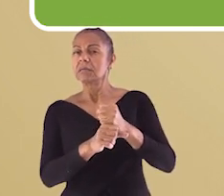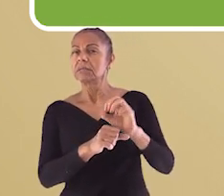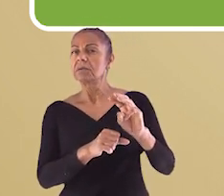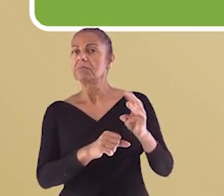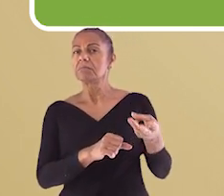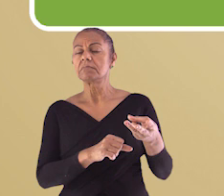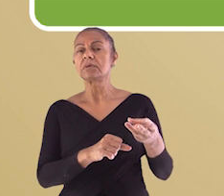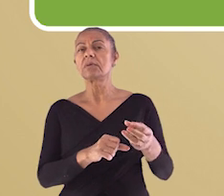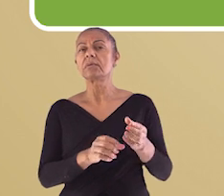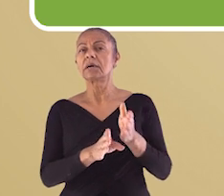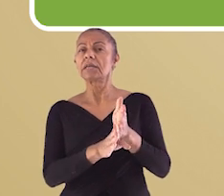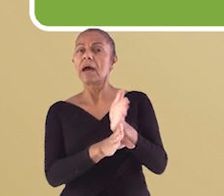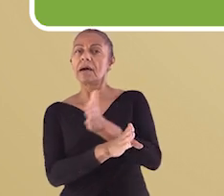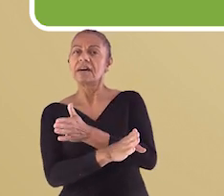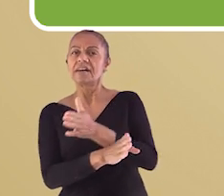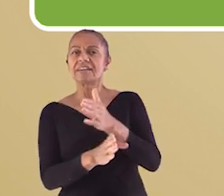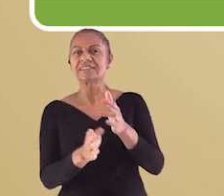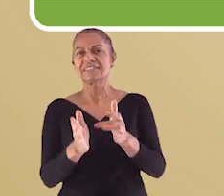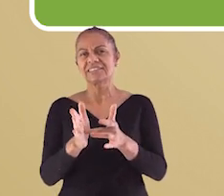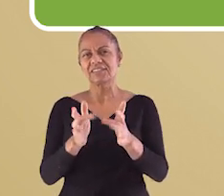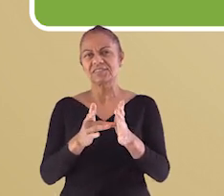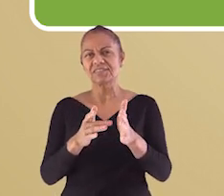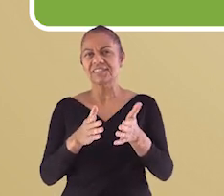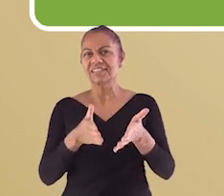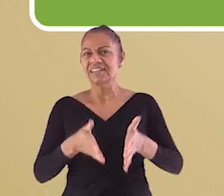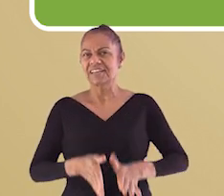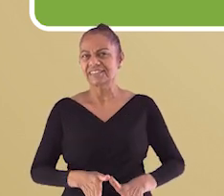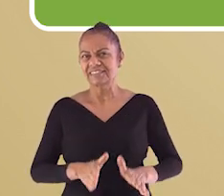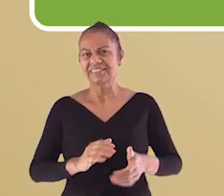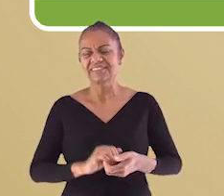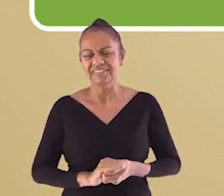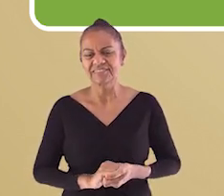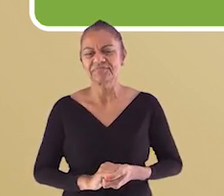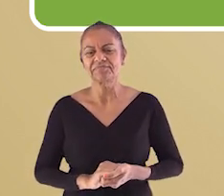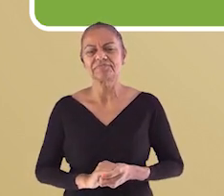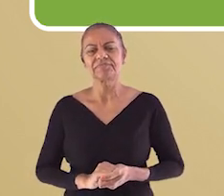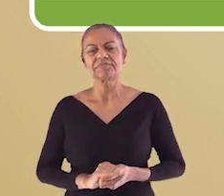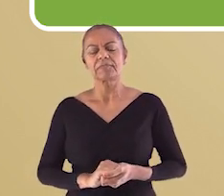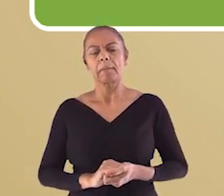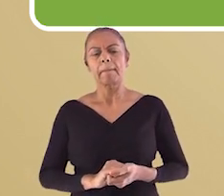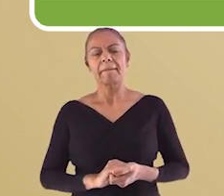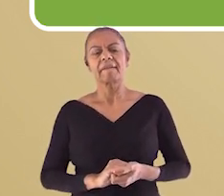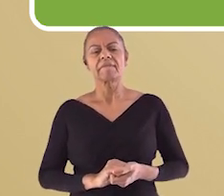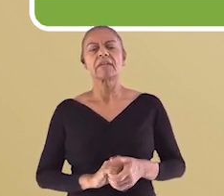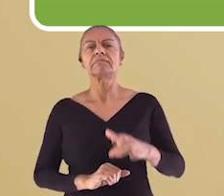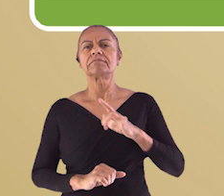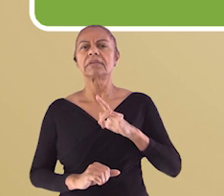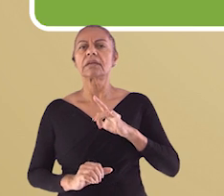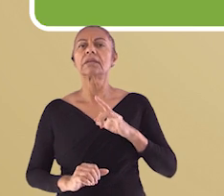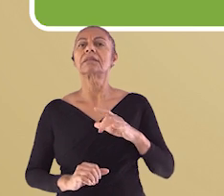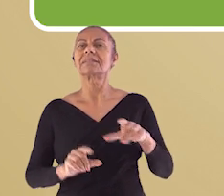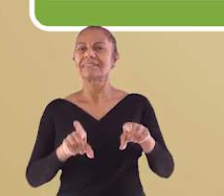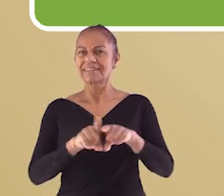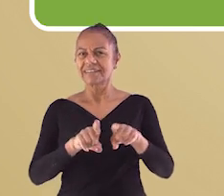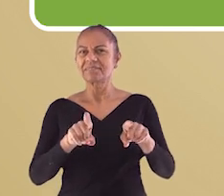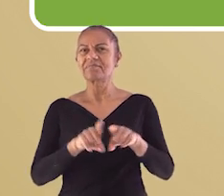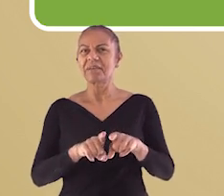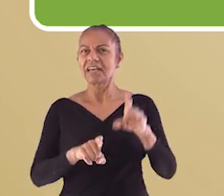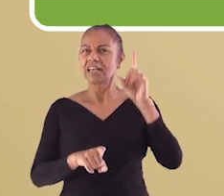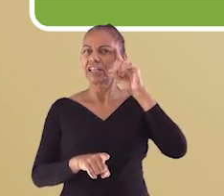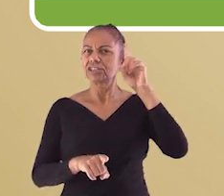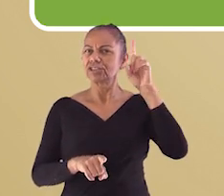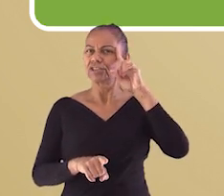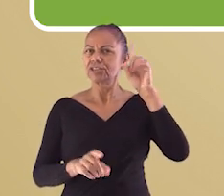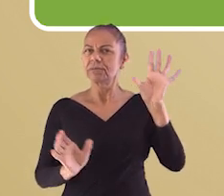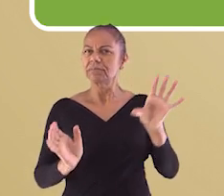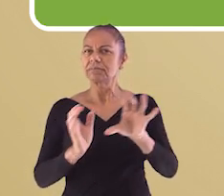antigo, esse calendário já era mais parecido com o nosso na divisão de dias, possuindo também 365 dias